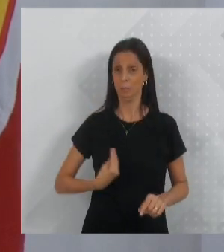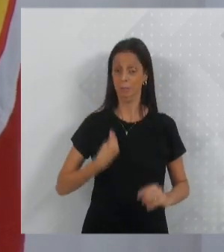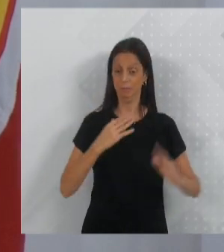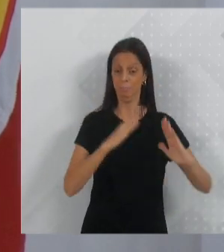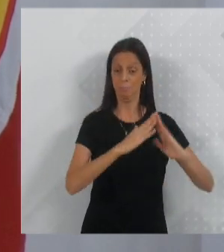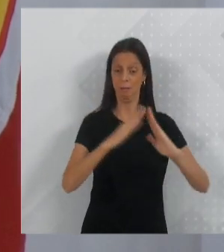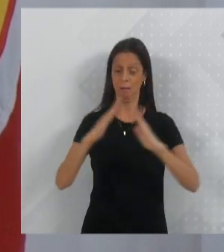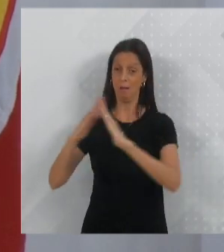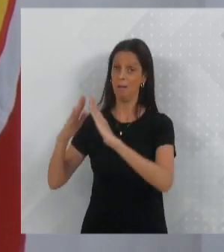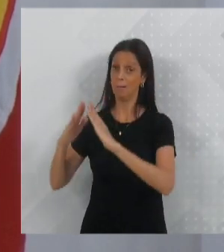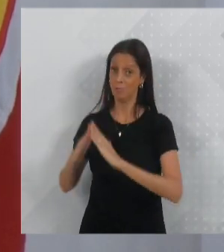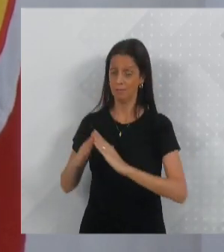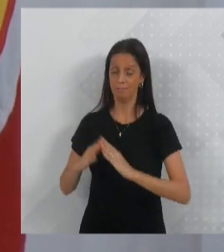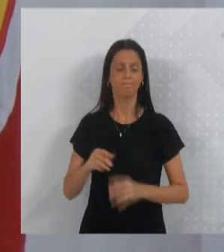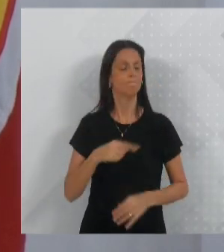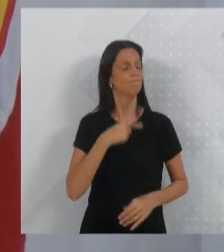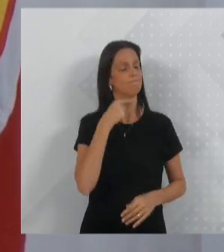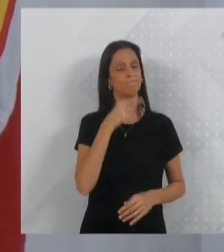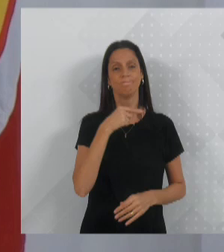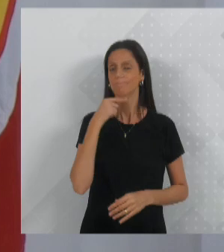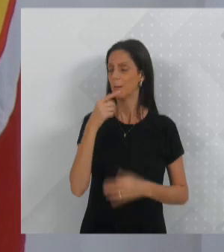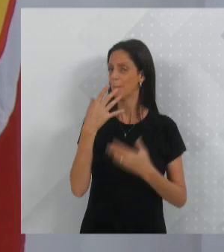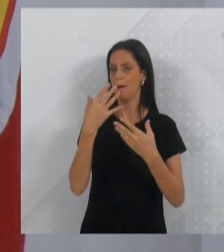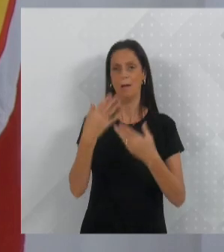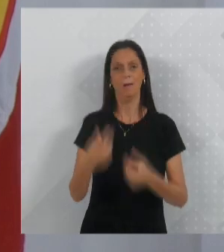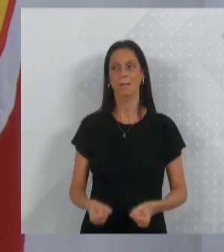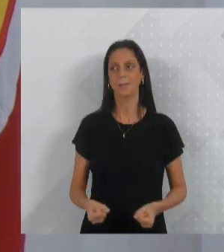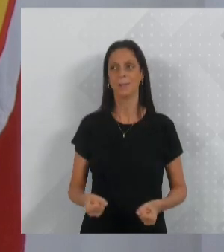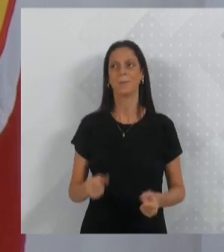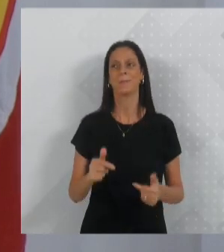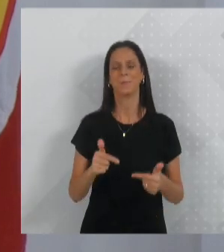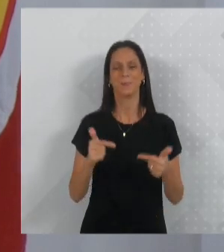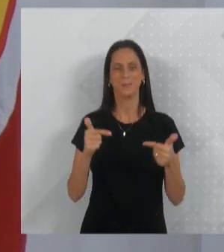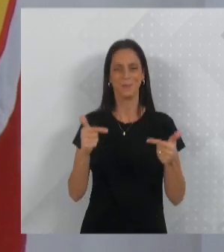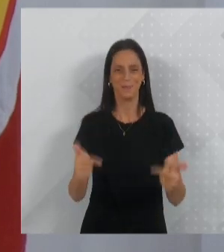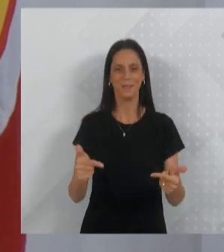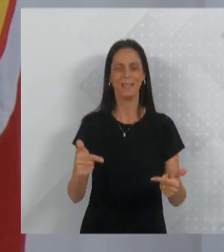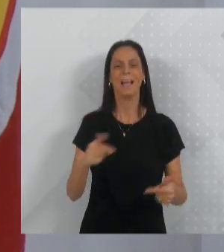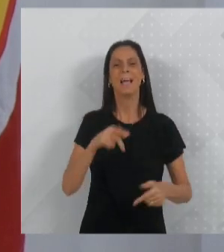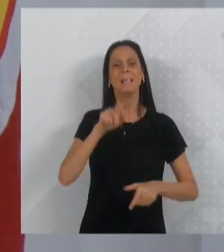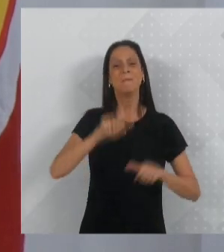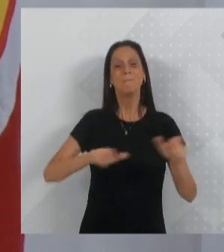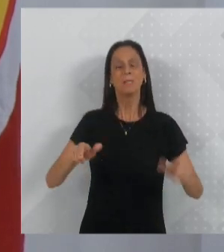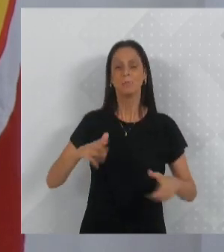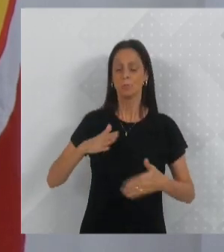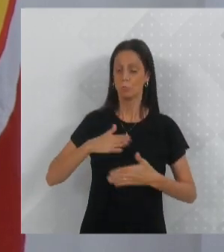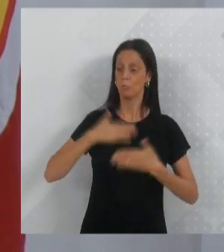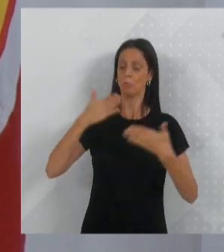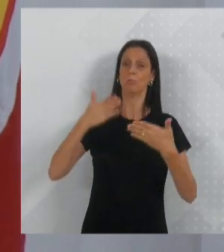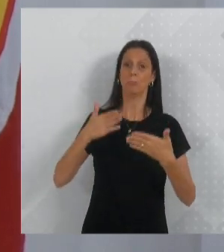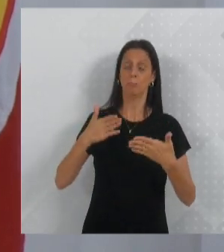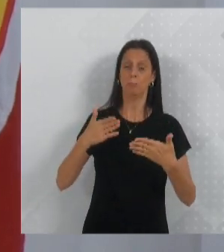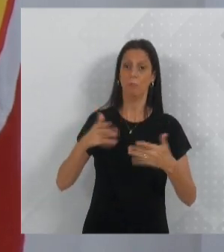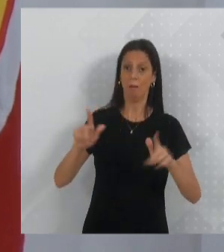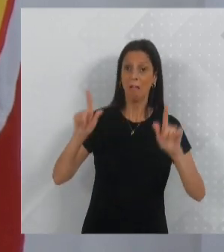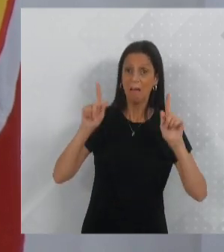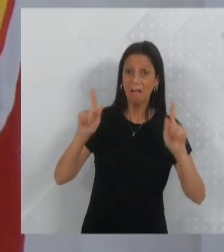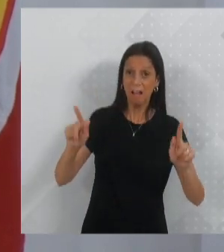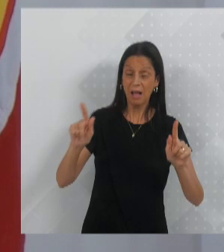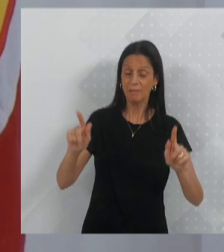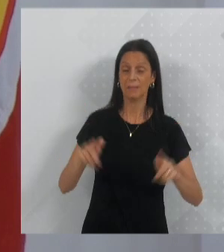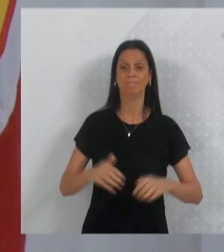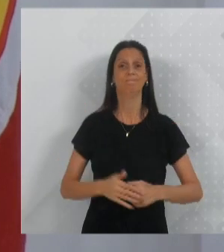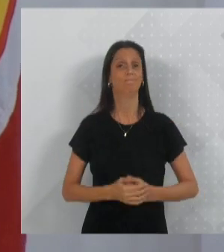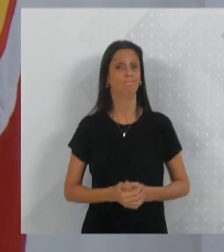cidade inadmissível essa ação pego de surpresa todos pegos de surpresa e hoje eu